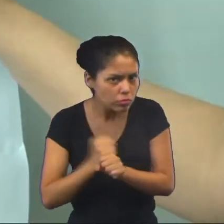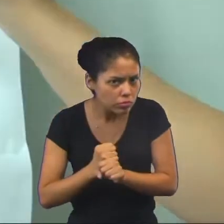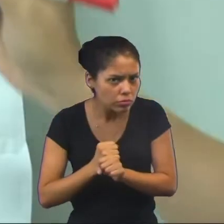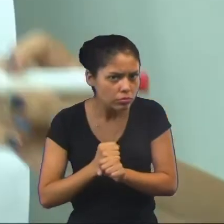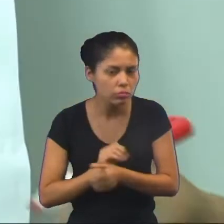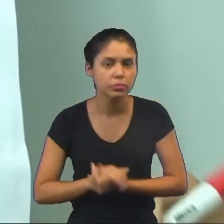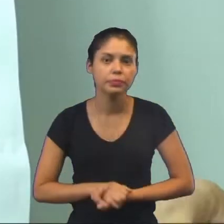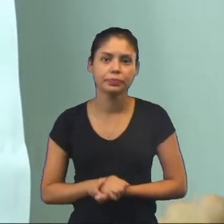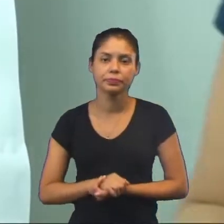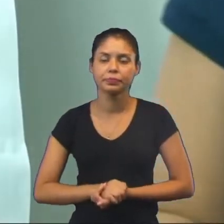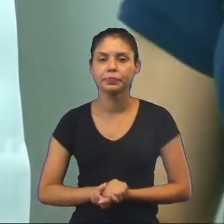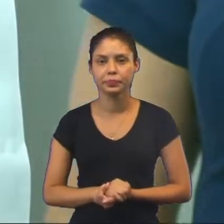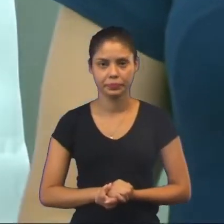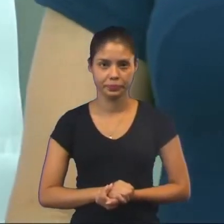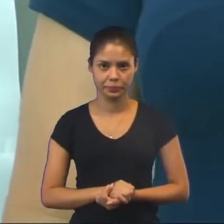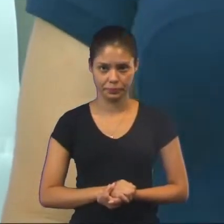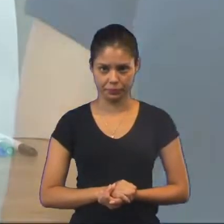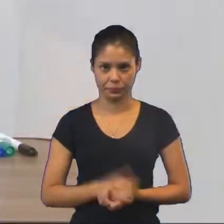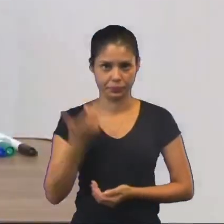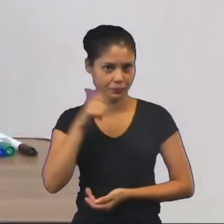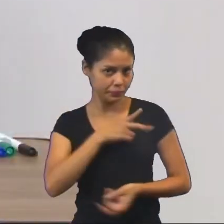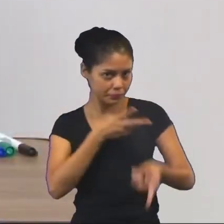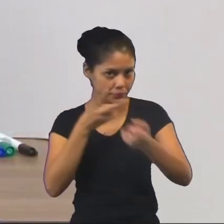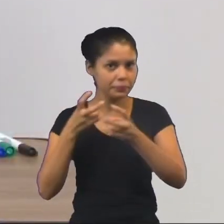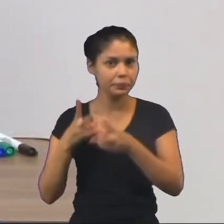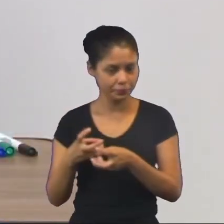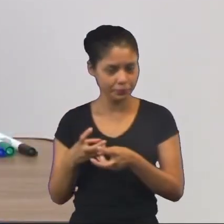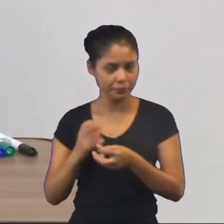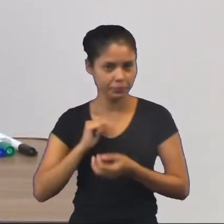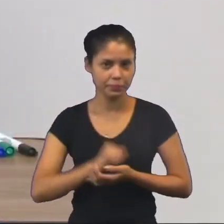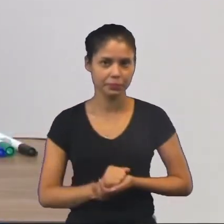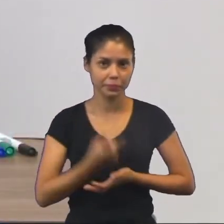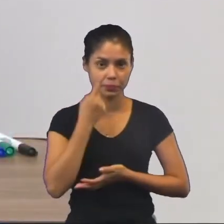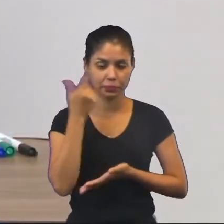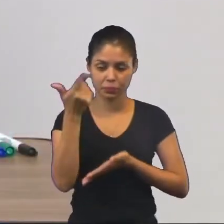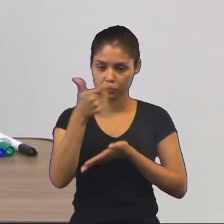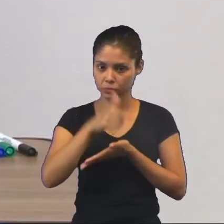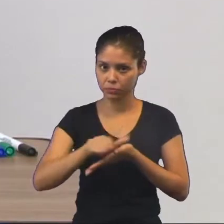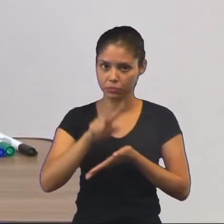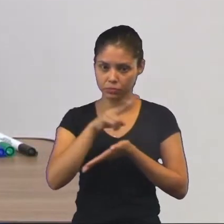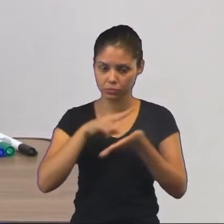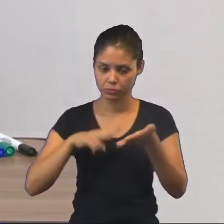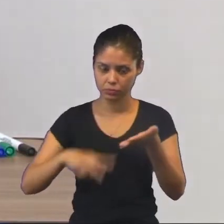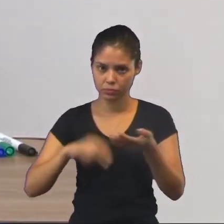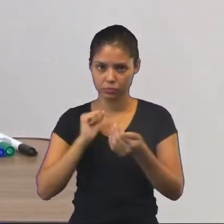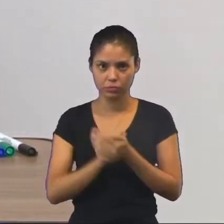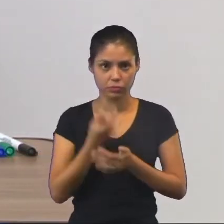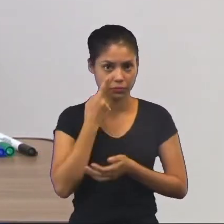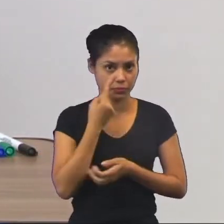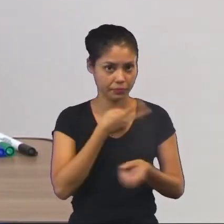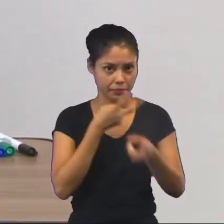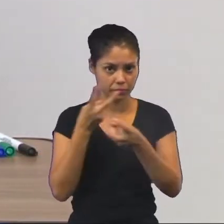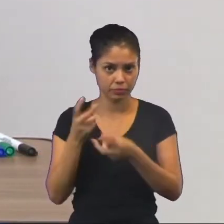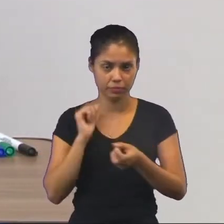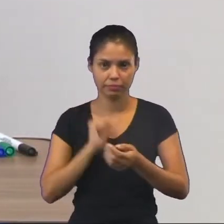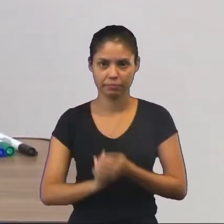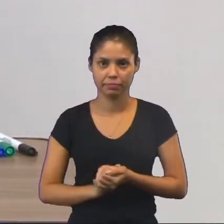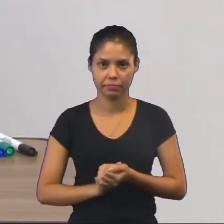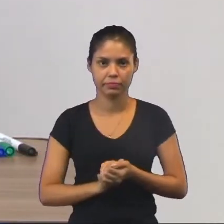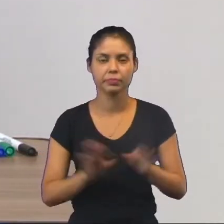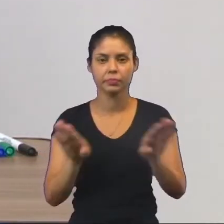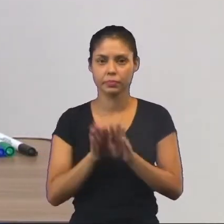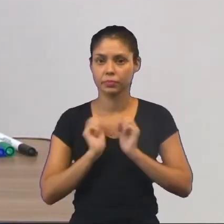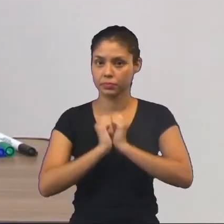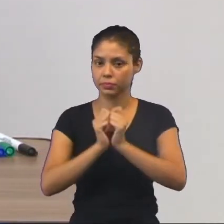ano? Olha só. Conseguiram verificar aqui? Vamos ler novamente. Observem aqui, vejam e leiam